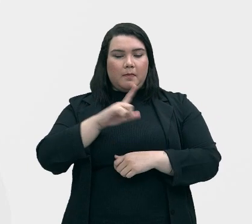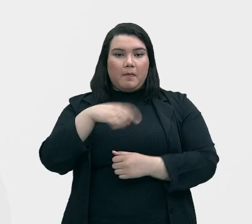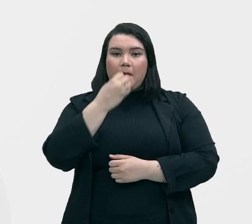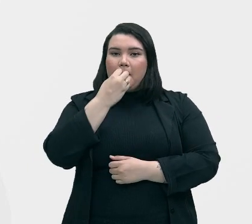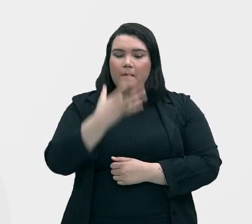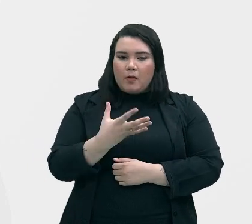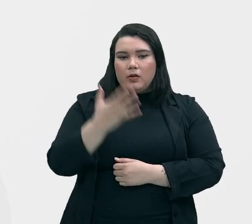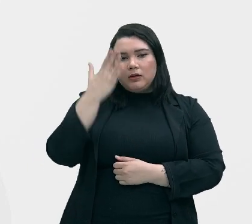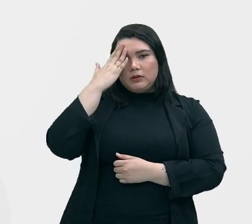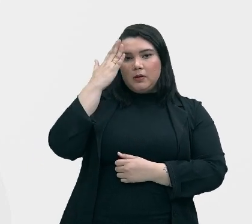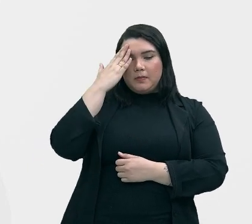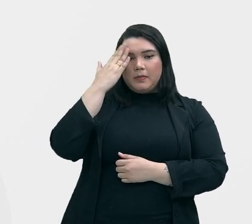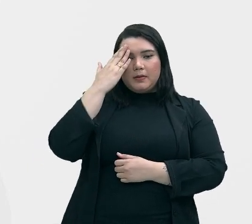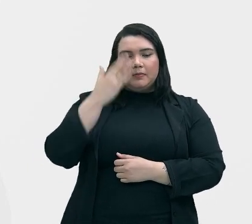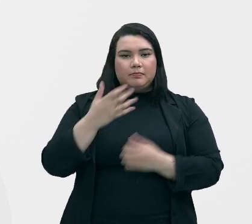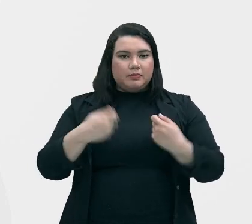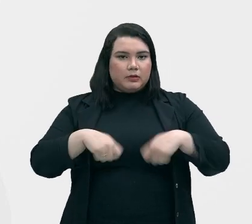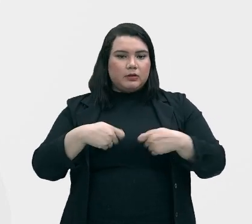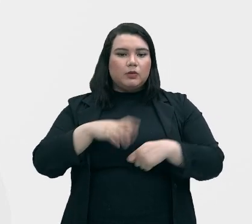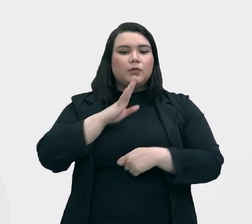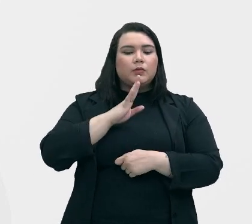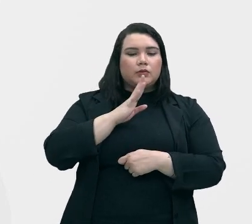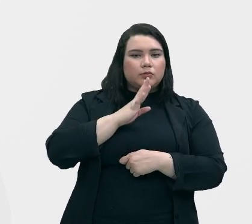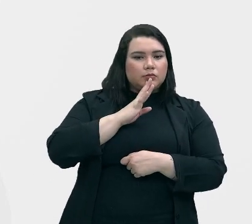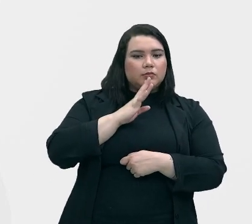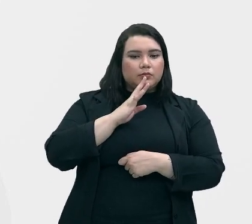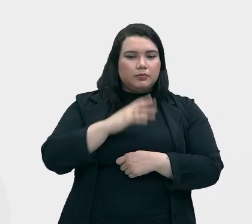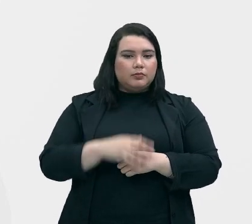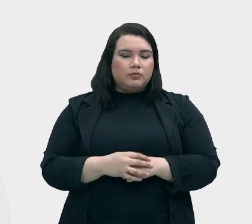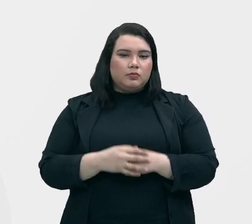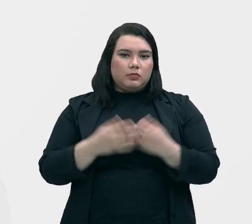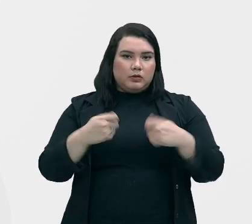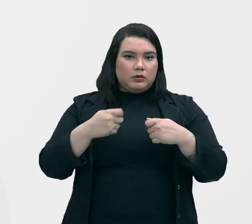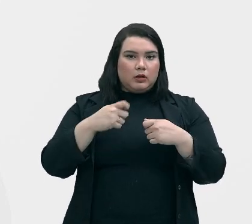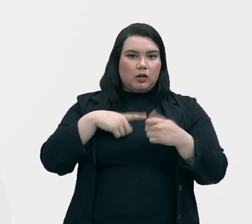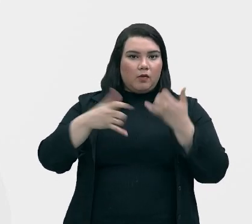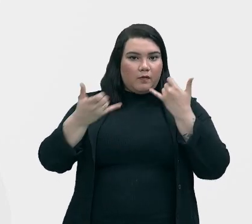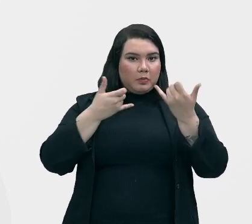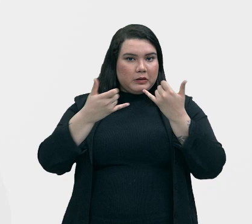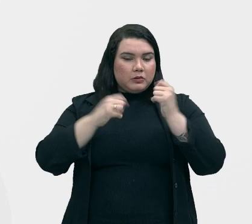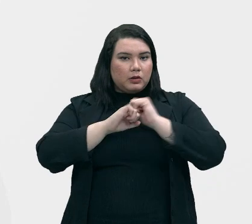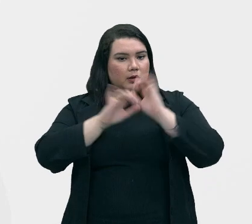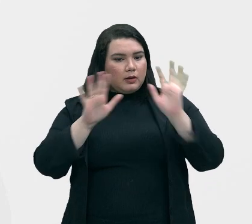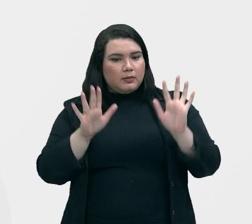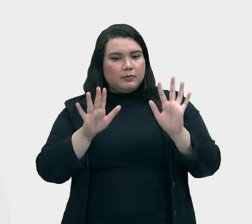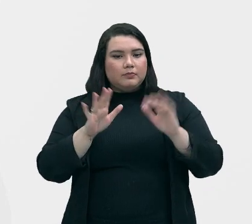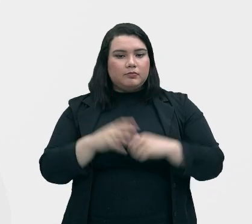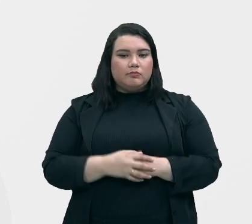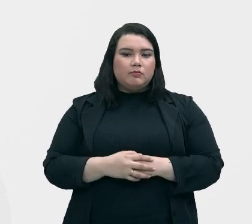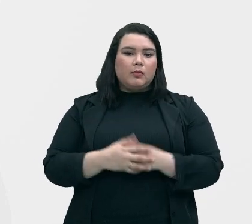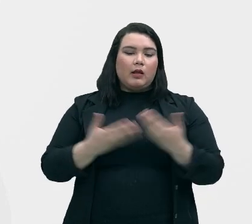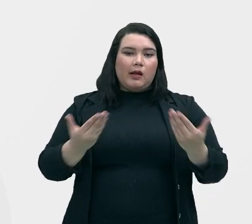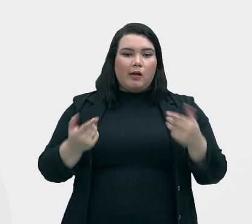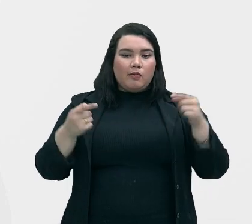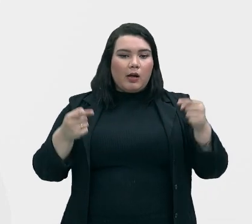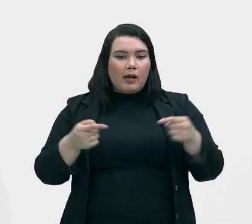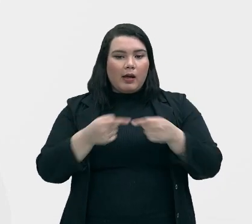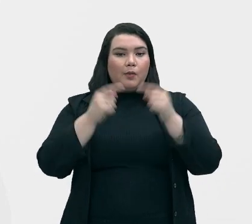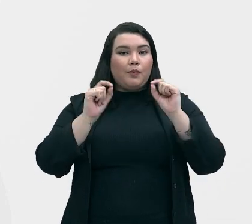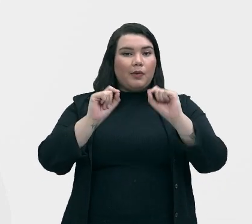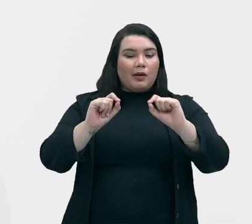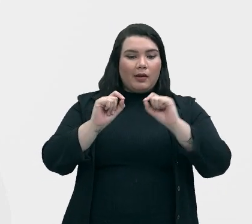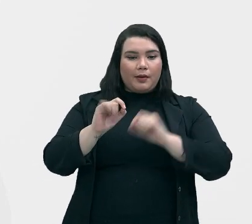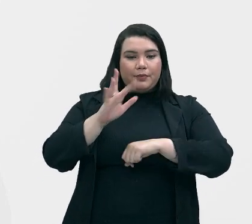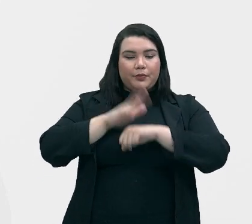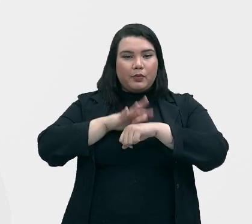mesmo a gente saber, é bom sim a gente conhecer alguns nomes, né? Ficar informados. Então, ela afeta diretamente o trato